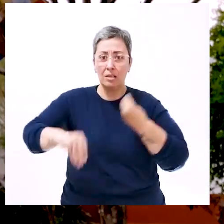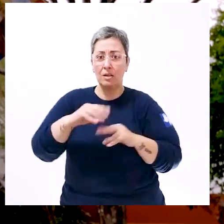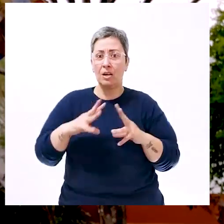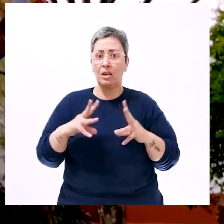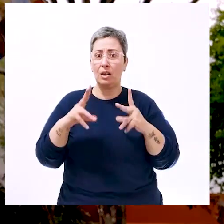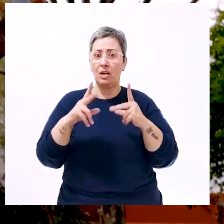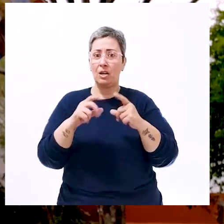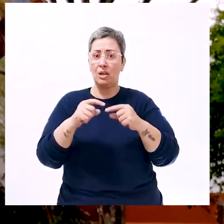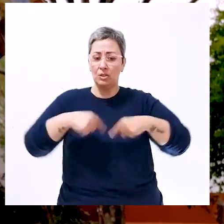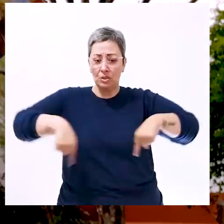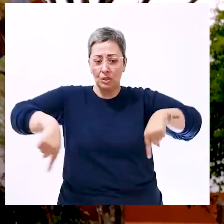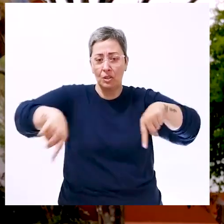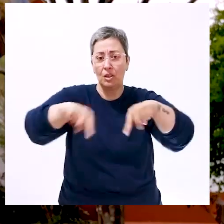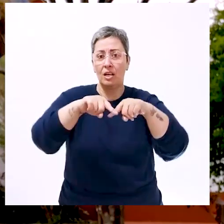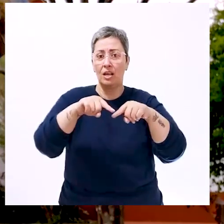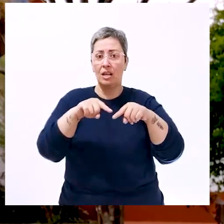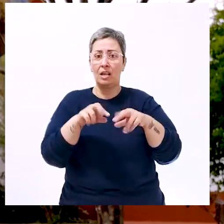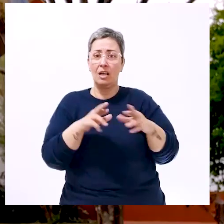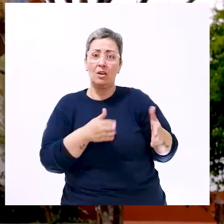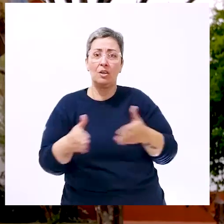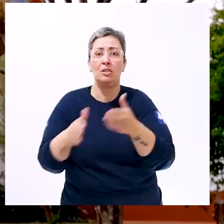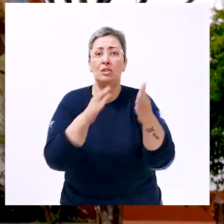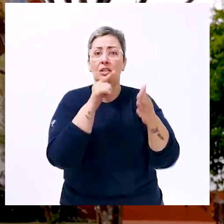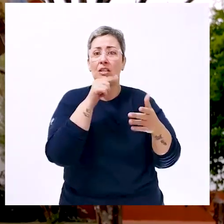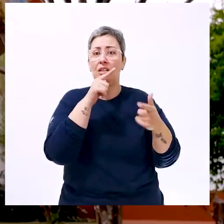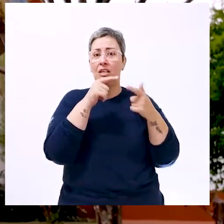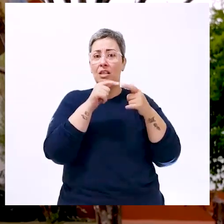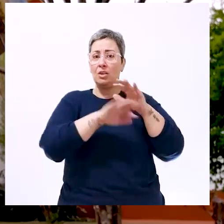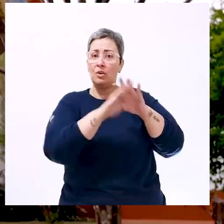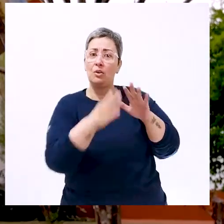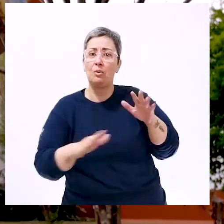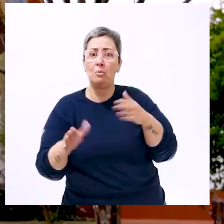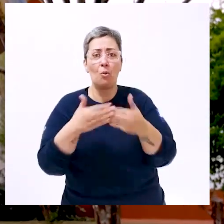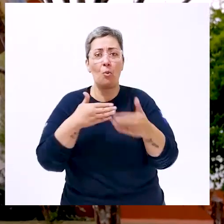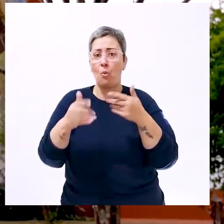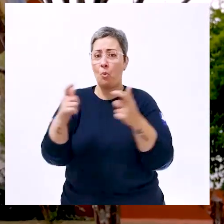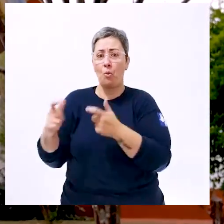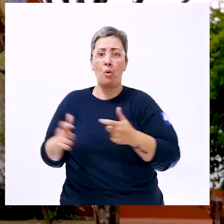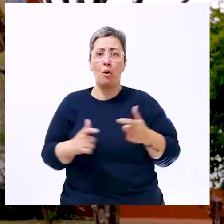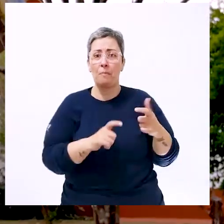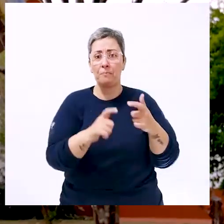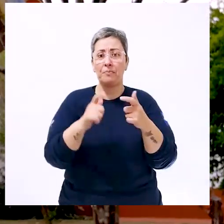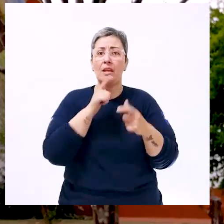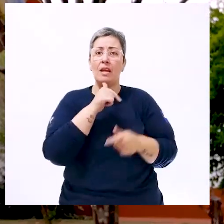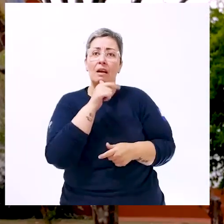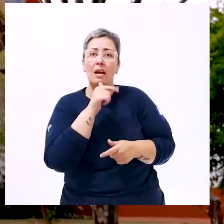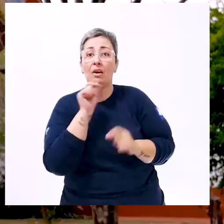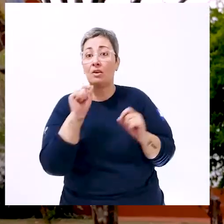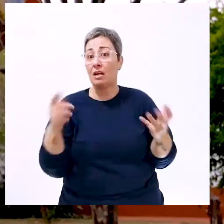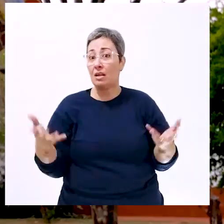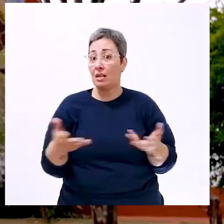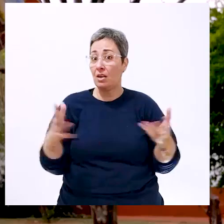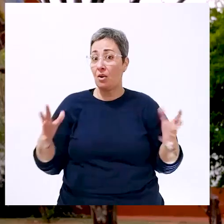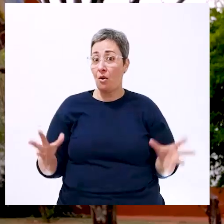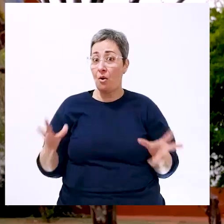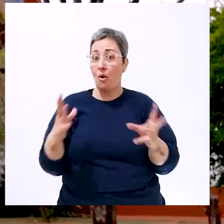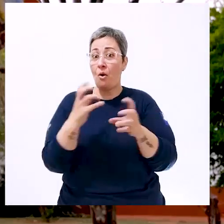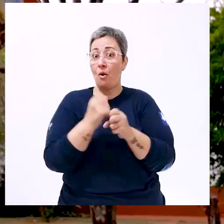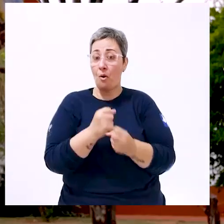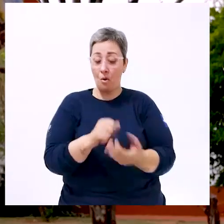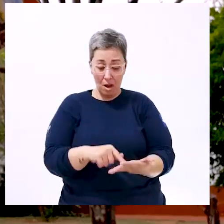outras águas, do lago, do rio e do mar, águas de qualquer outro lugar, águas